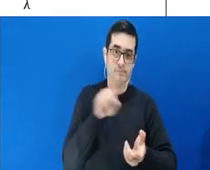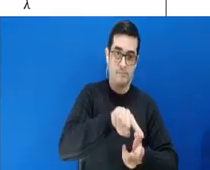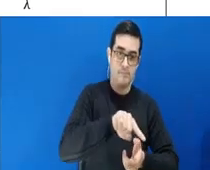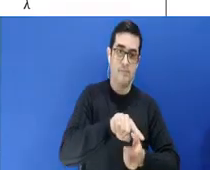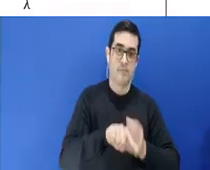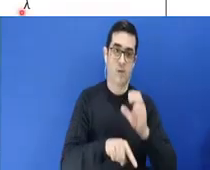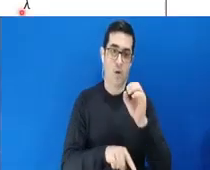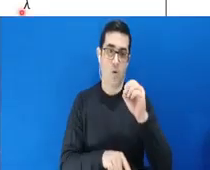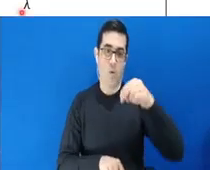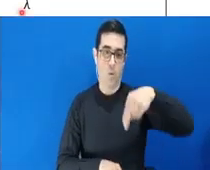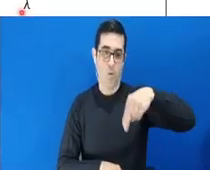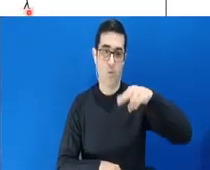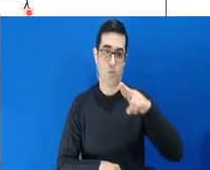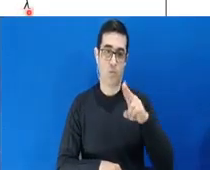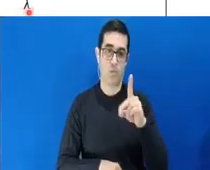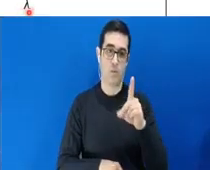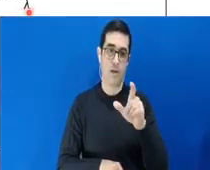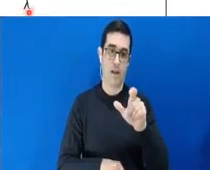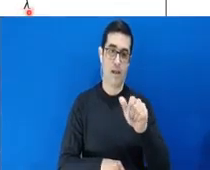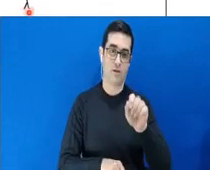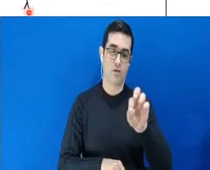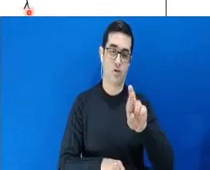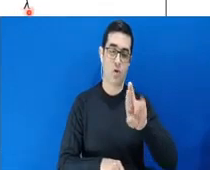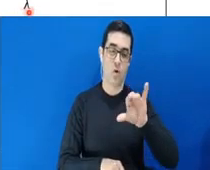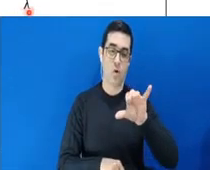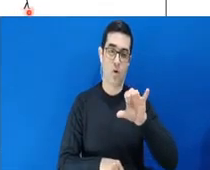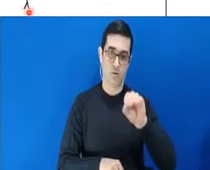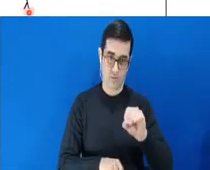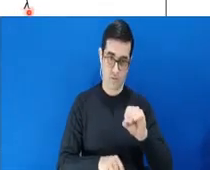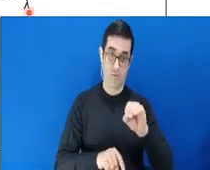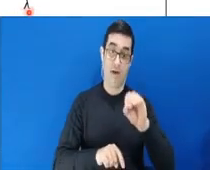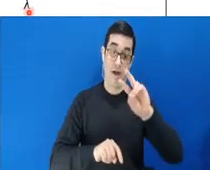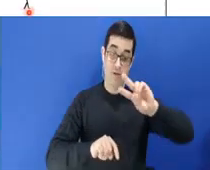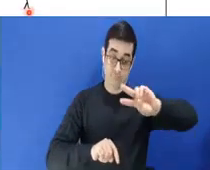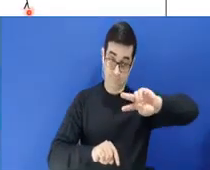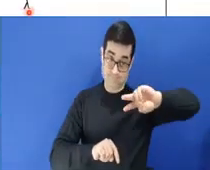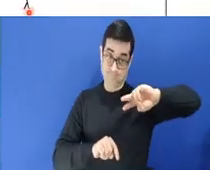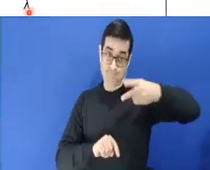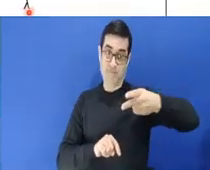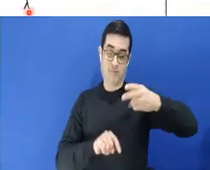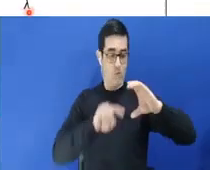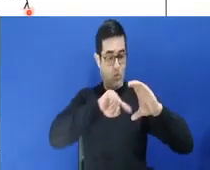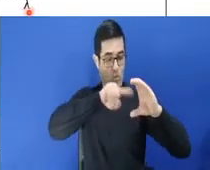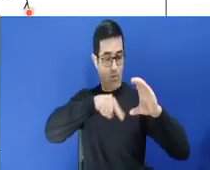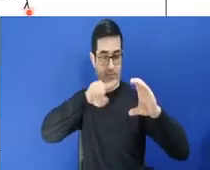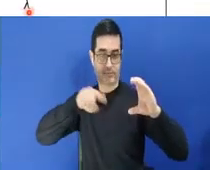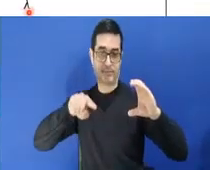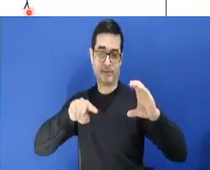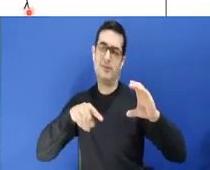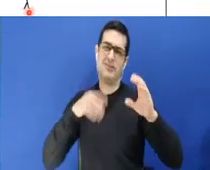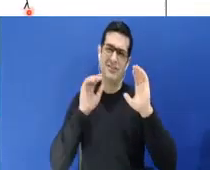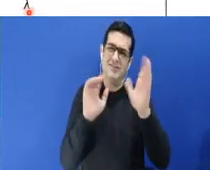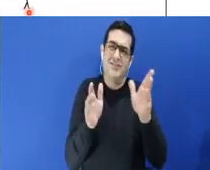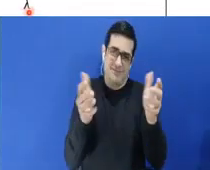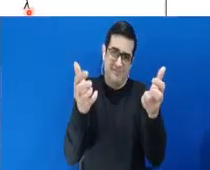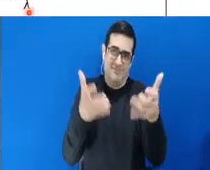ela é inversamente proporcional ao comprimento de onda, é o que a gente estava vendo. O que ele diz? Que energia,